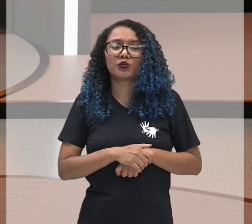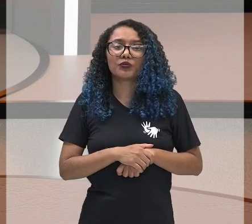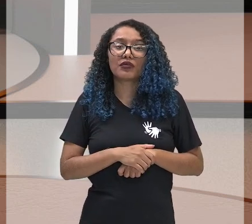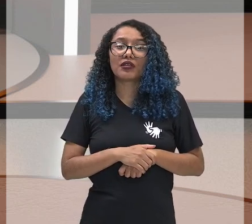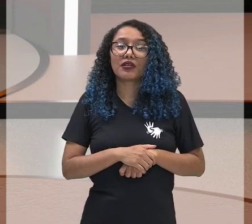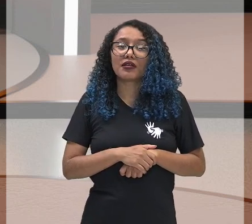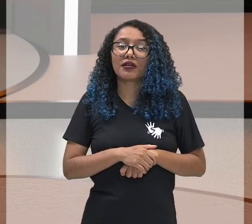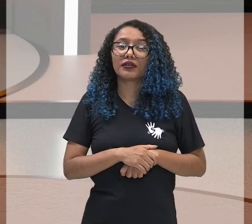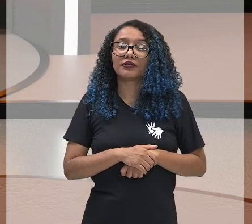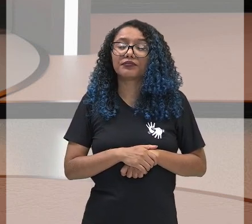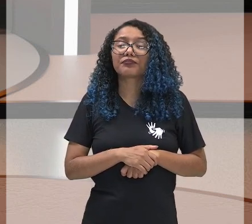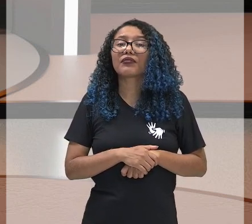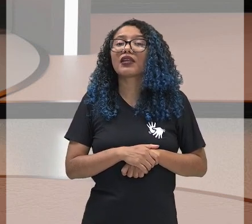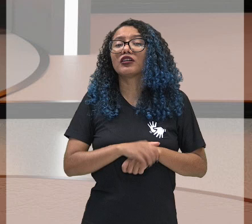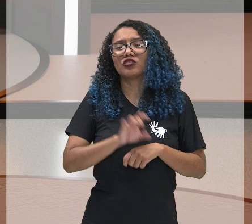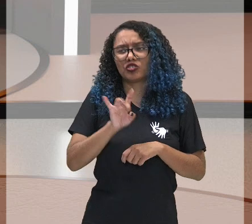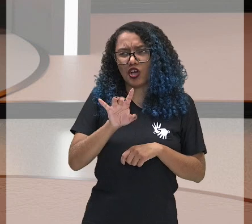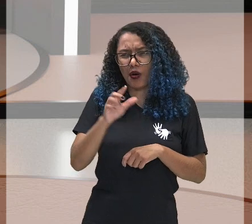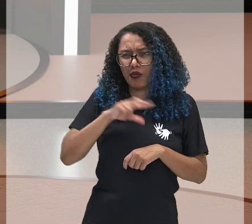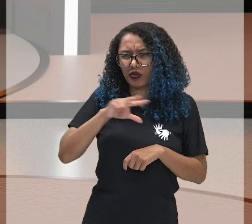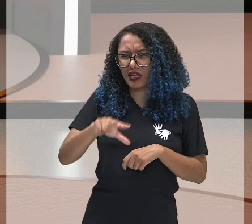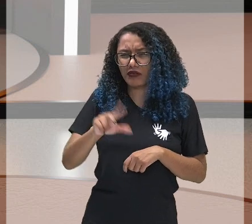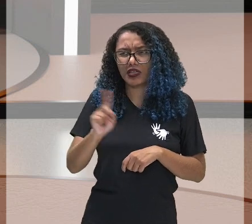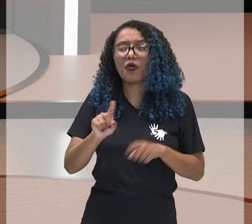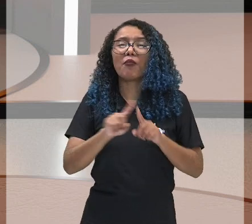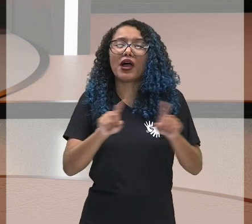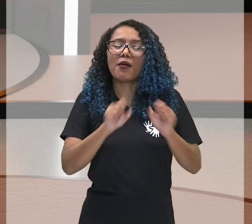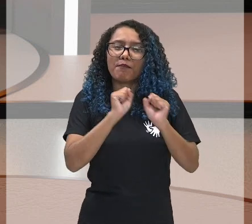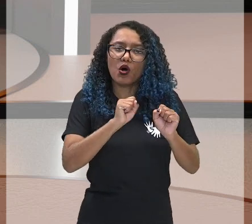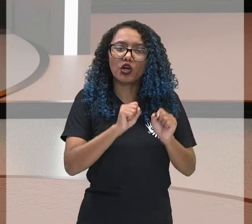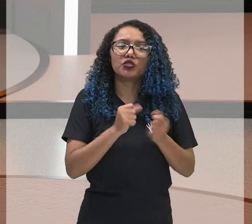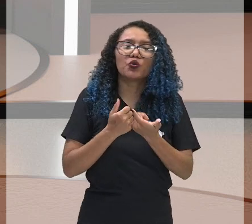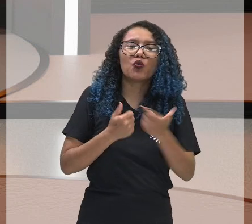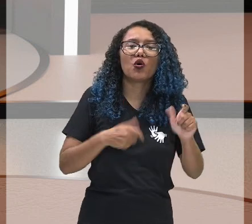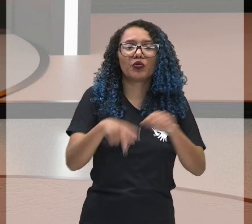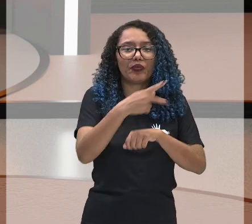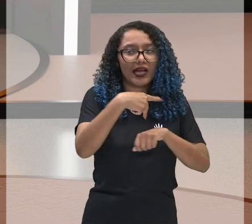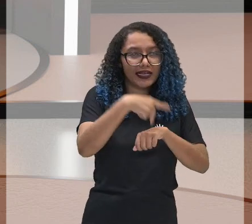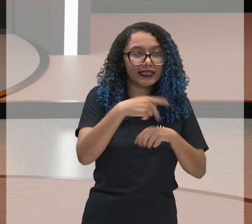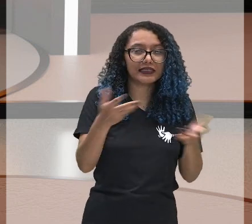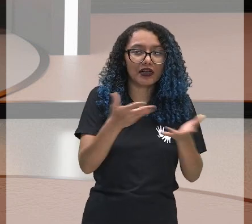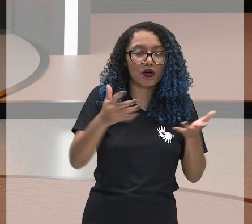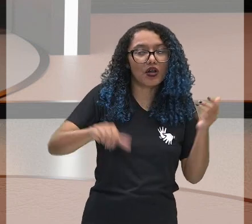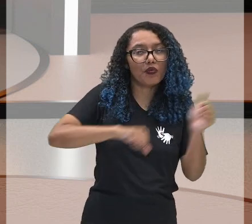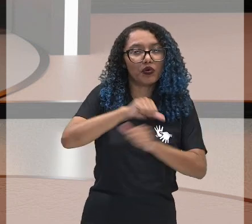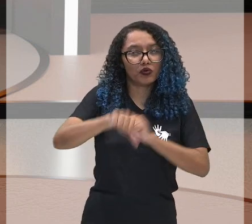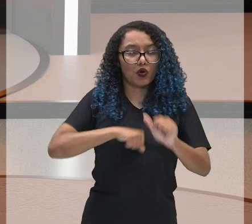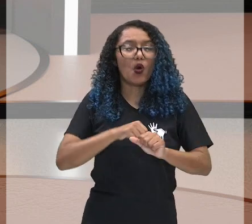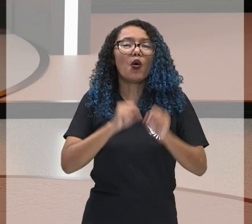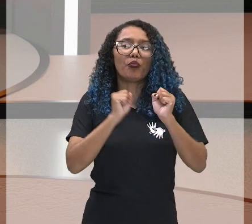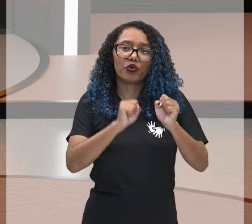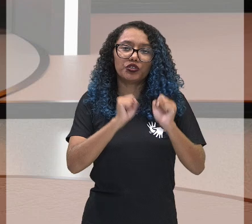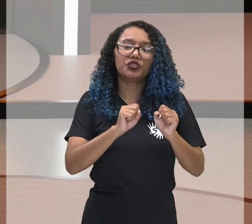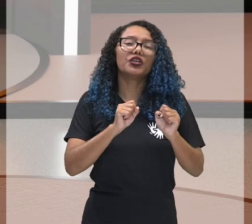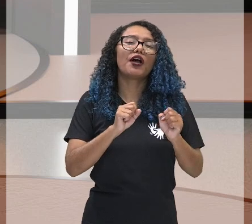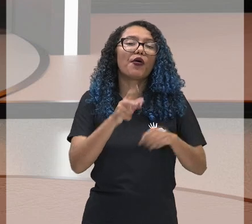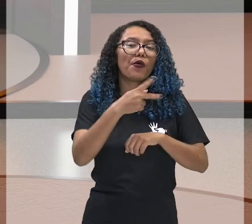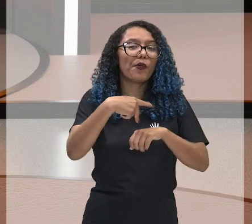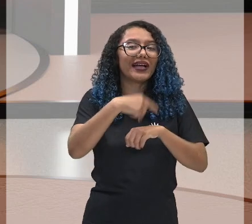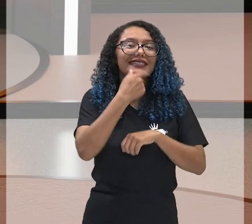comerciar com outros países. Vamos ser francos, tá, gente? Podia comerciar com a Inglaterra, comercializar com a Inglaterra. Era isso que